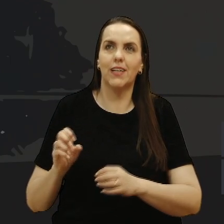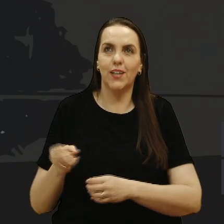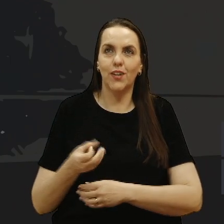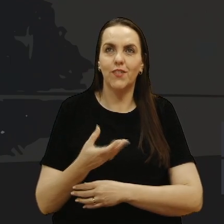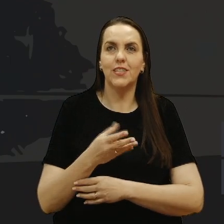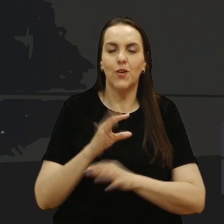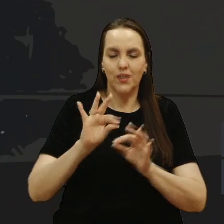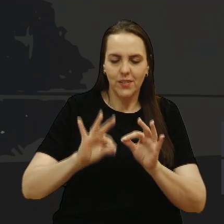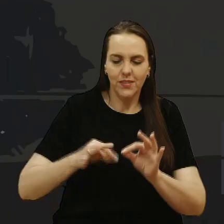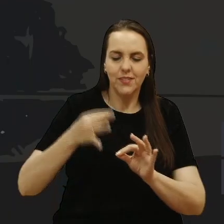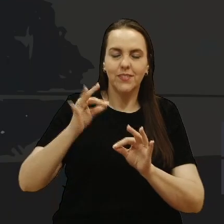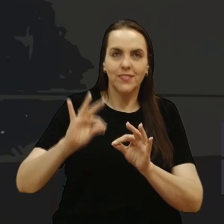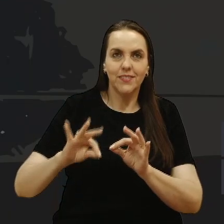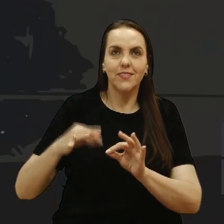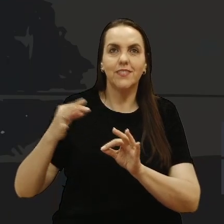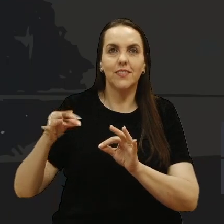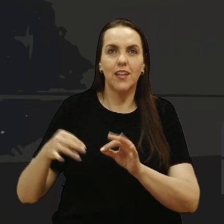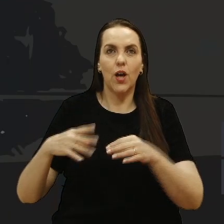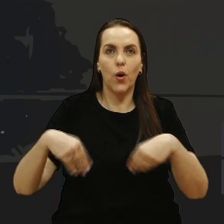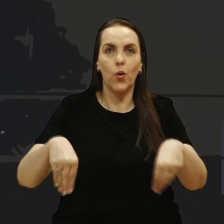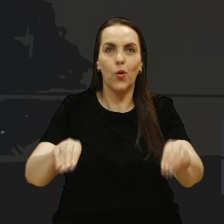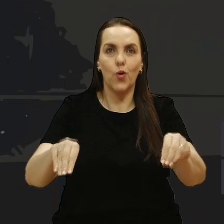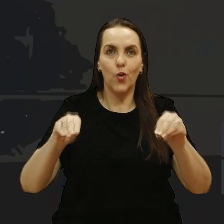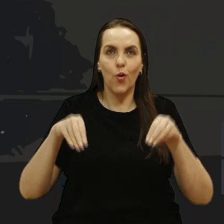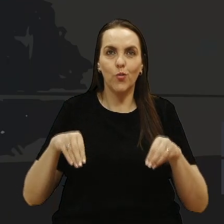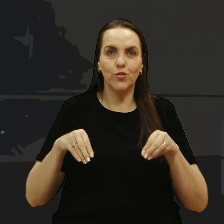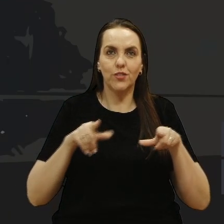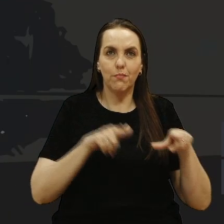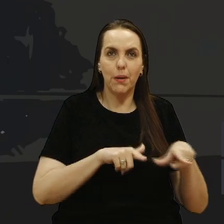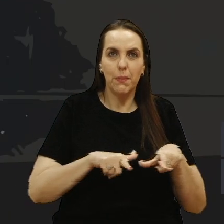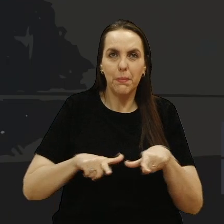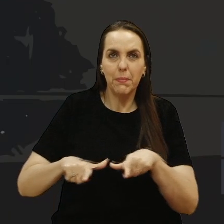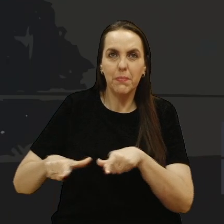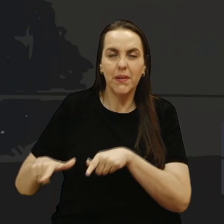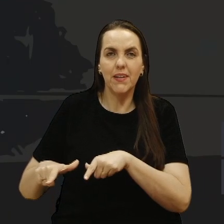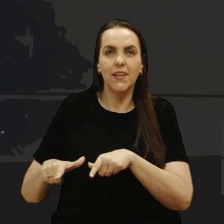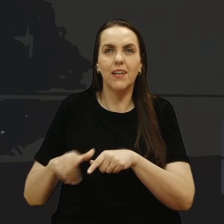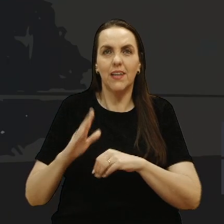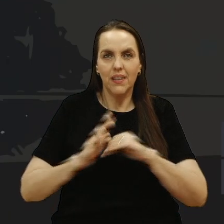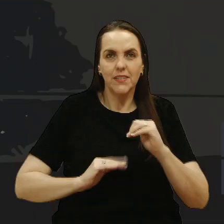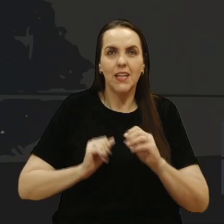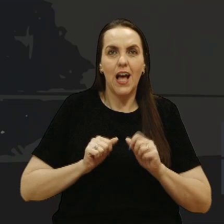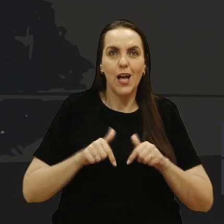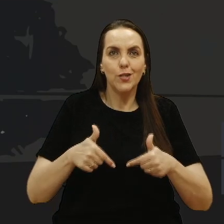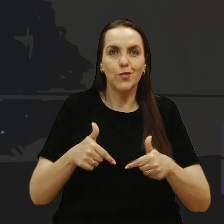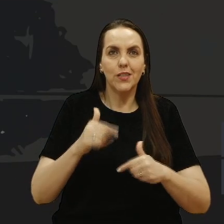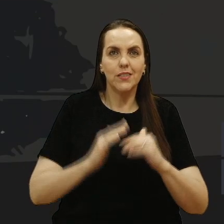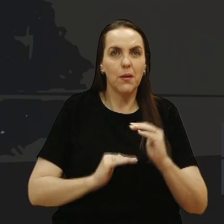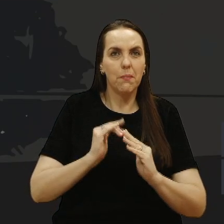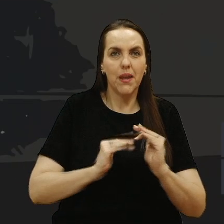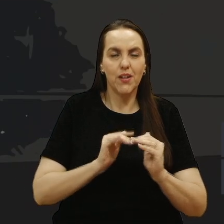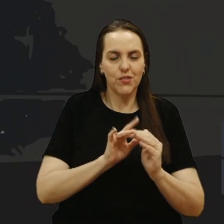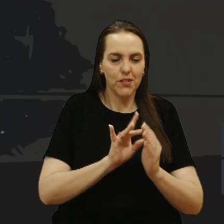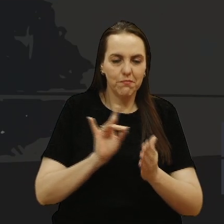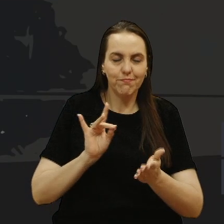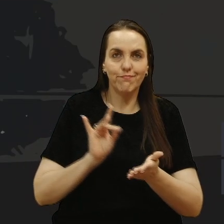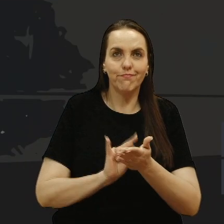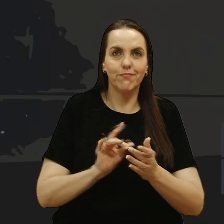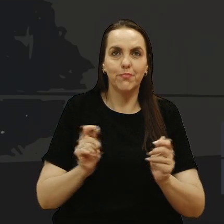de retalhos com algumas ações possíveis, ações práticas que nós mulheres podemos